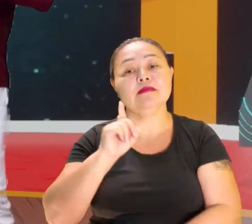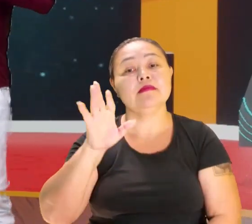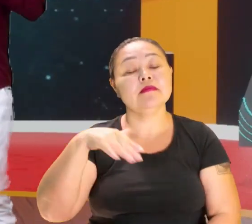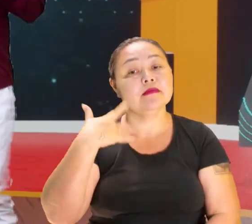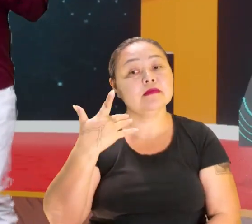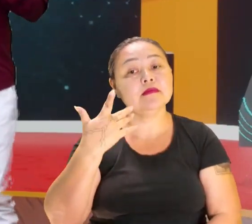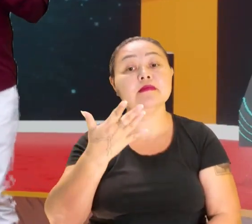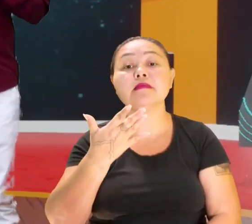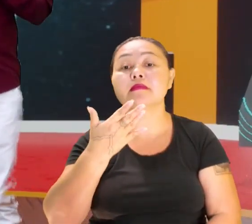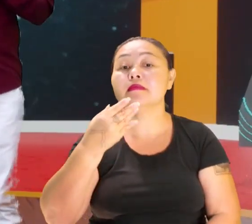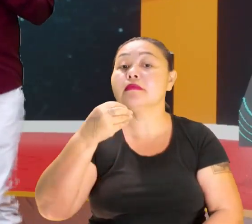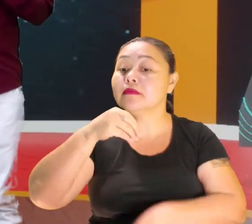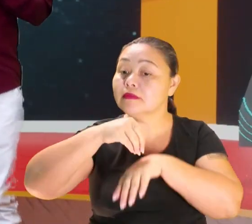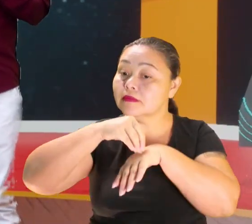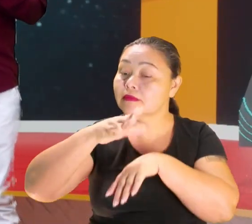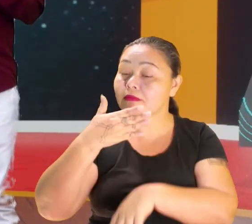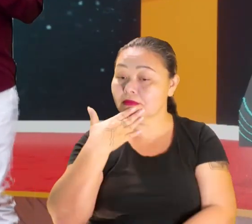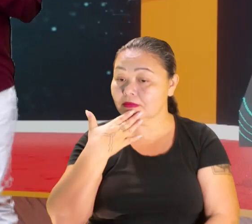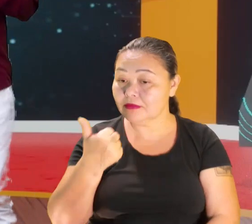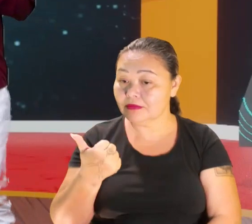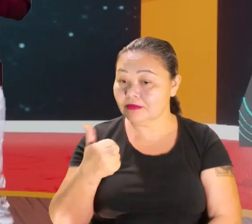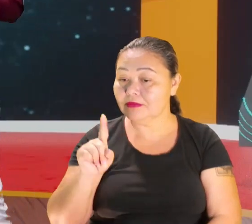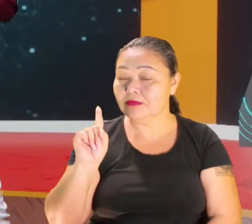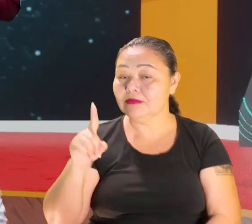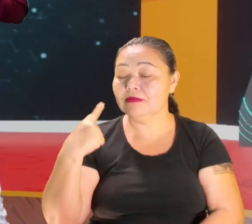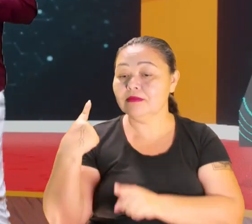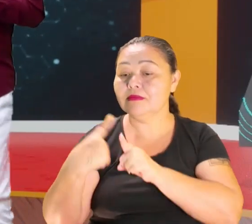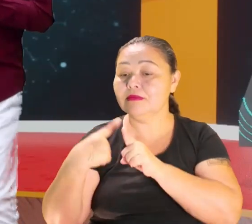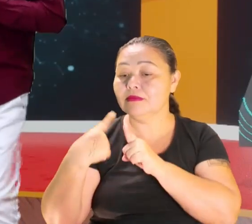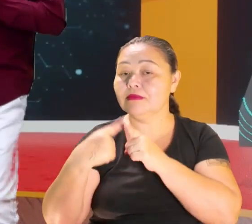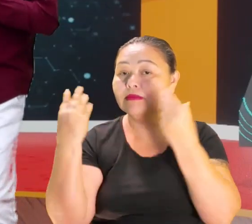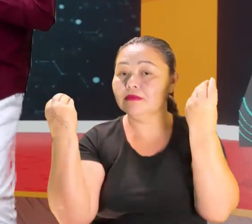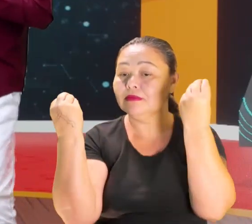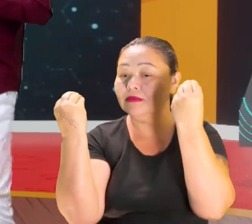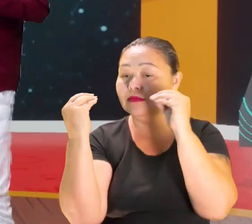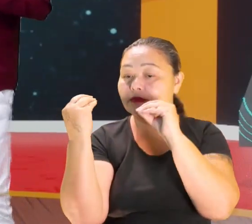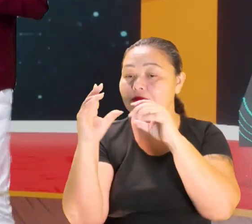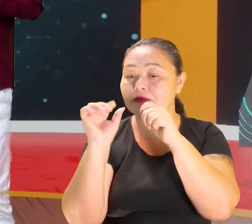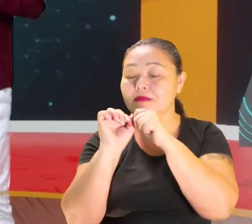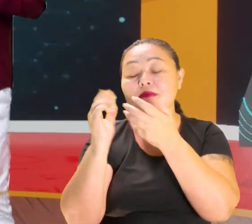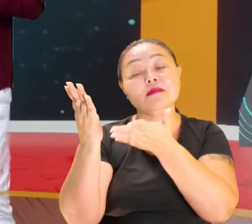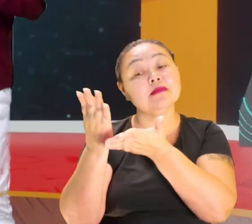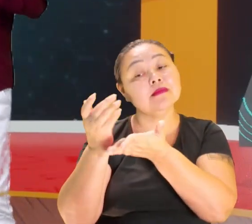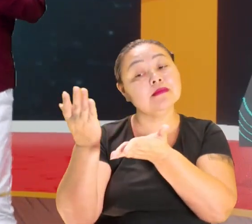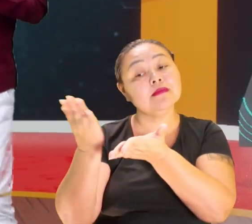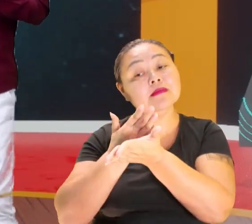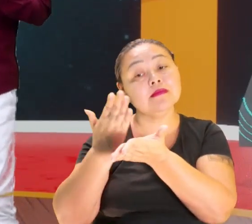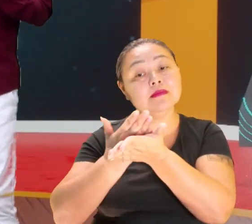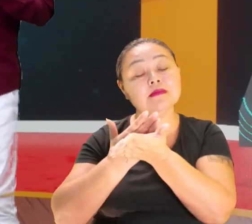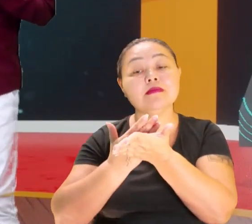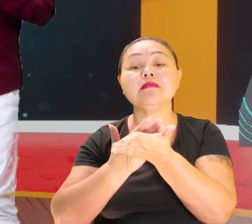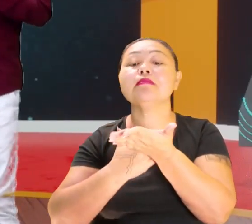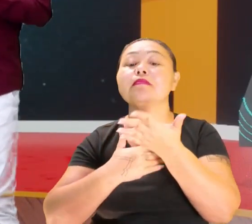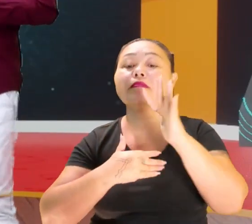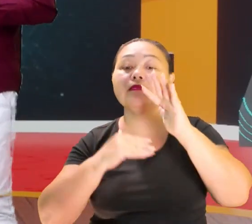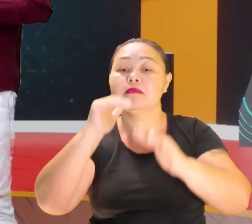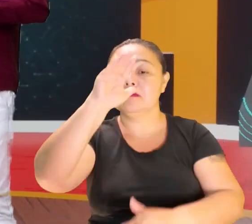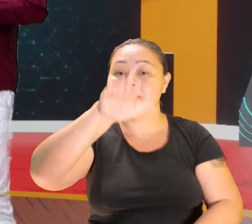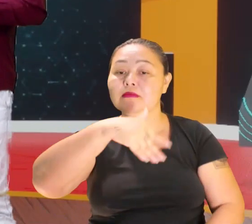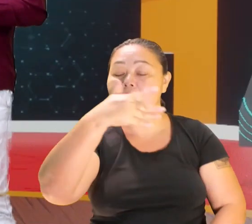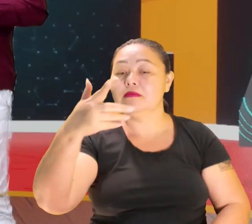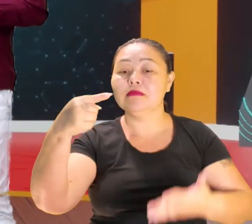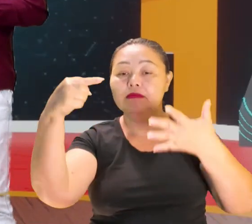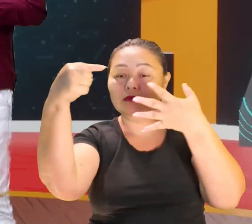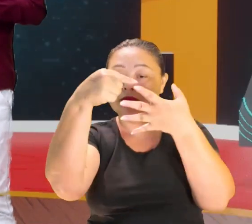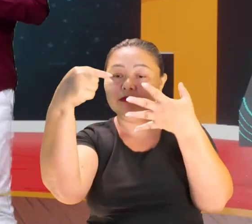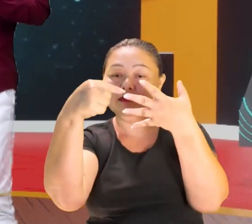sugeria algo melhor agora. Olha só, por que não criar já no caderno uma tabelinha com as